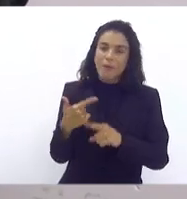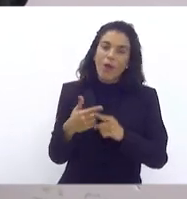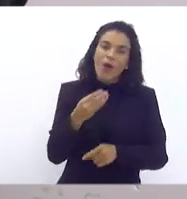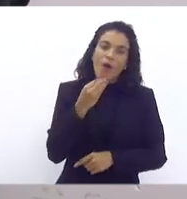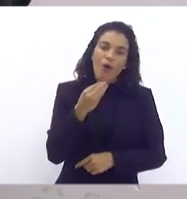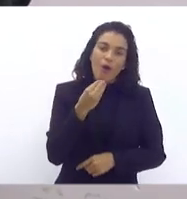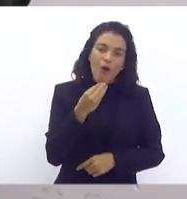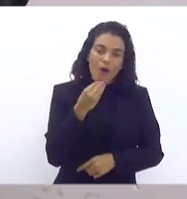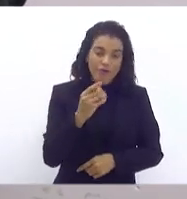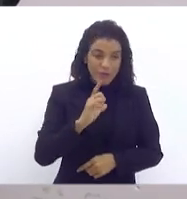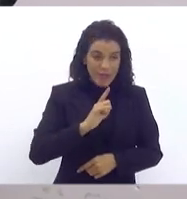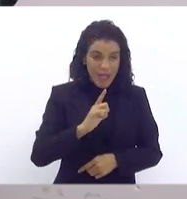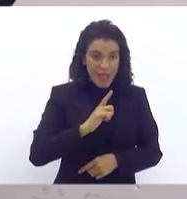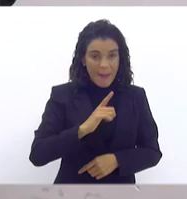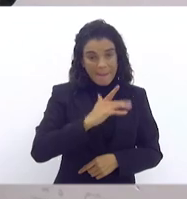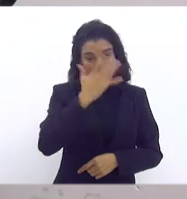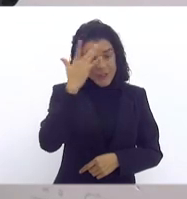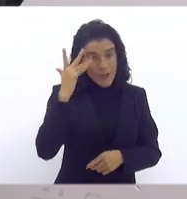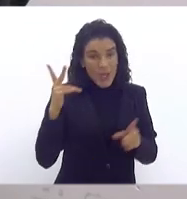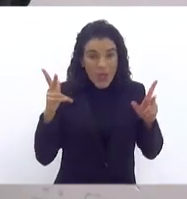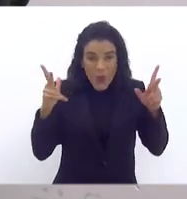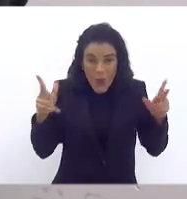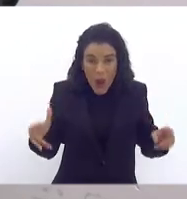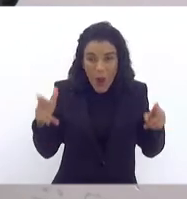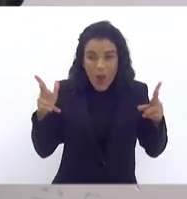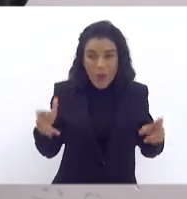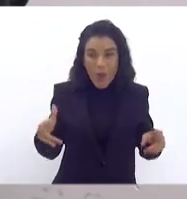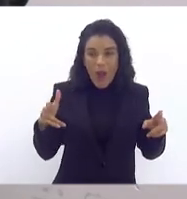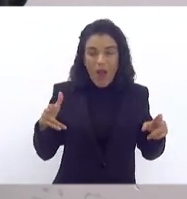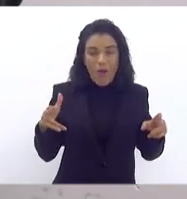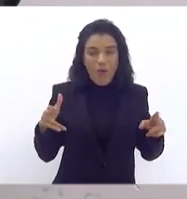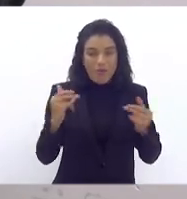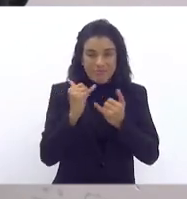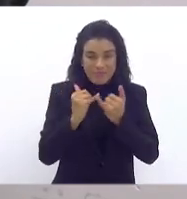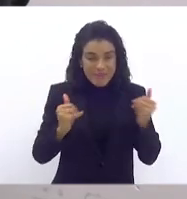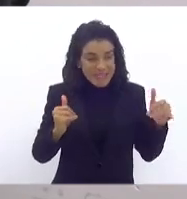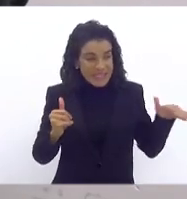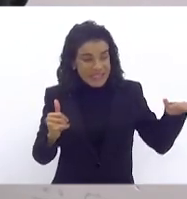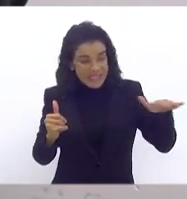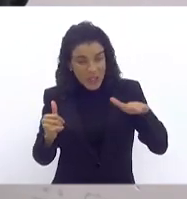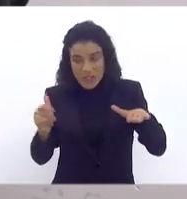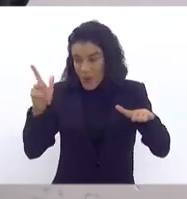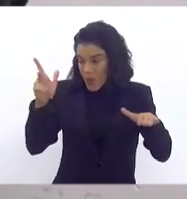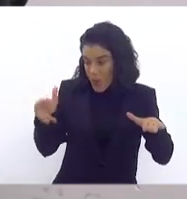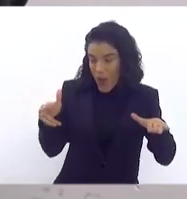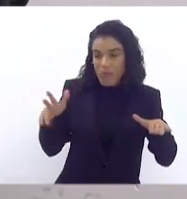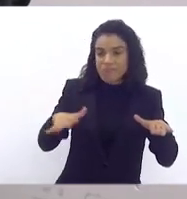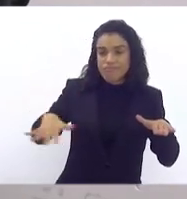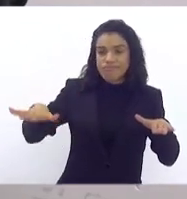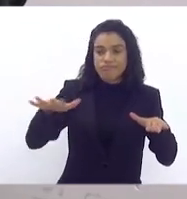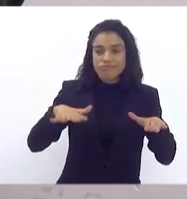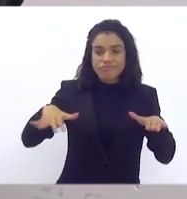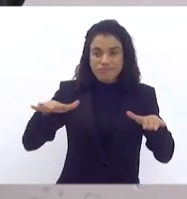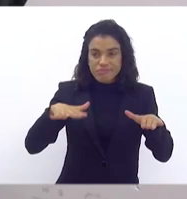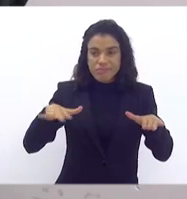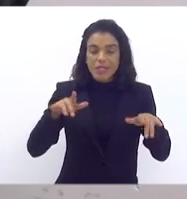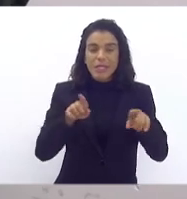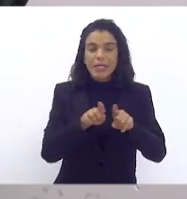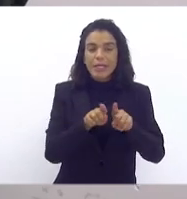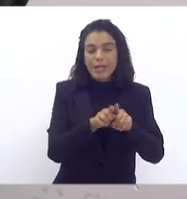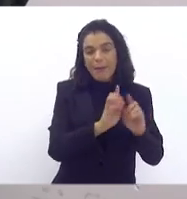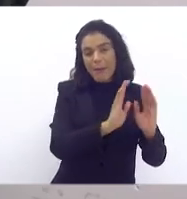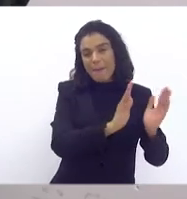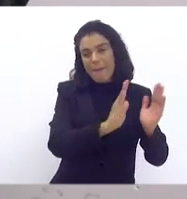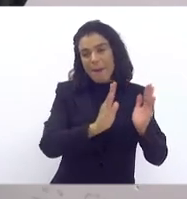se há outras pessoas numa situação eh parecidas e e os procedimentos foram muito